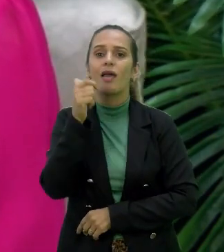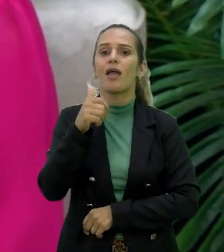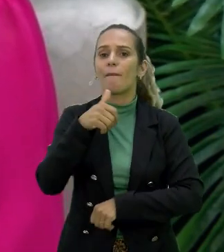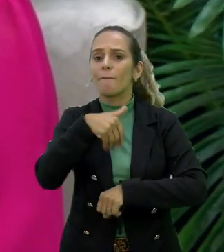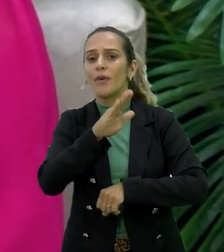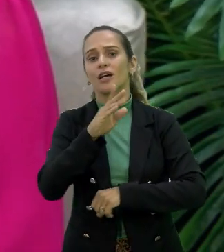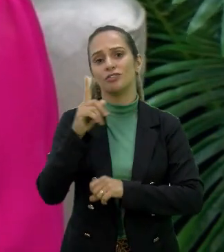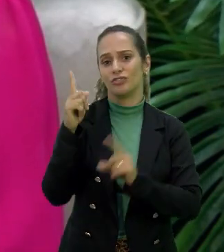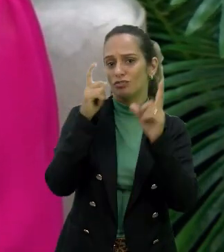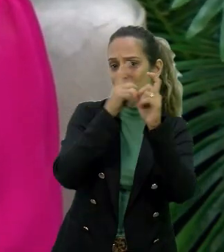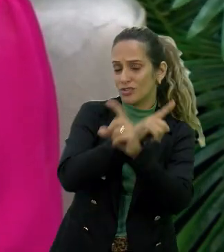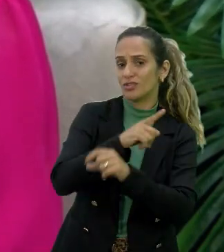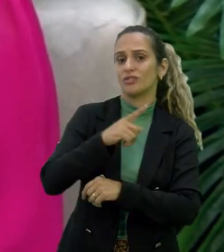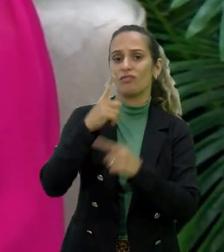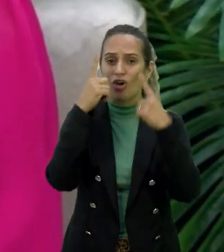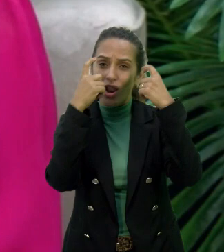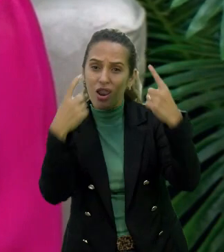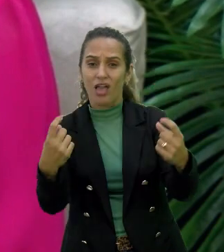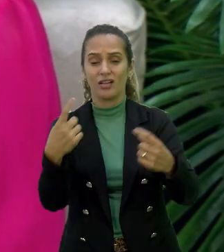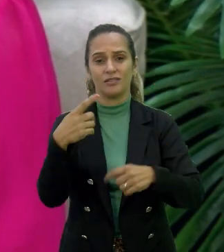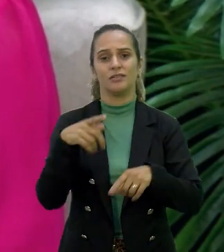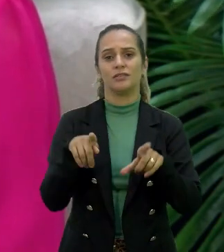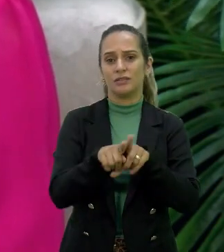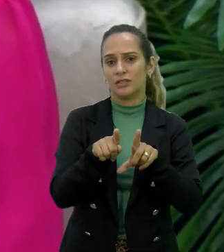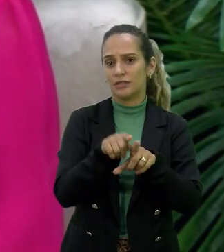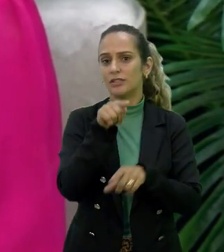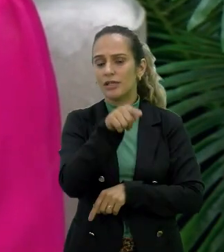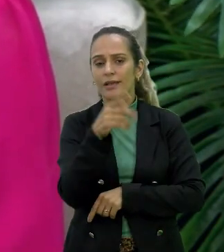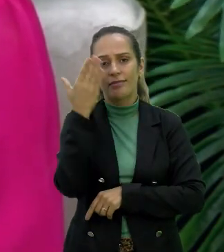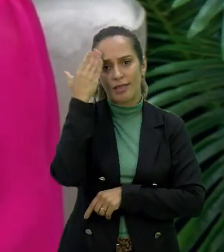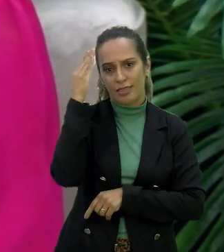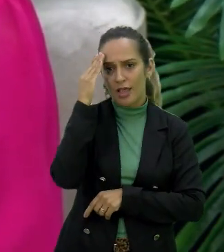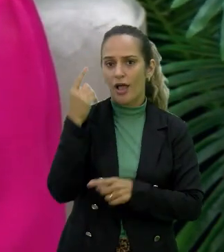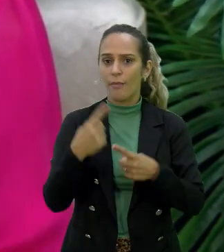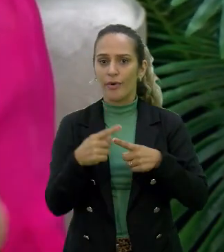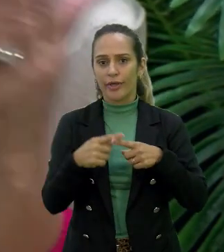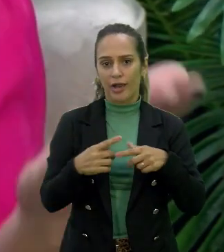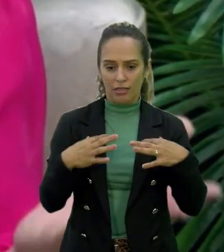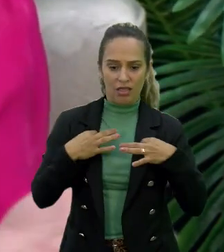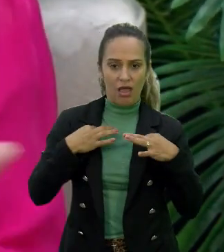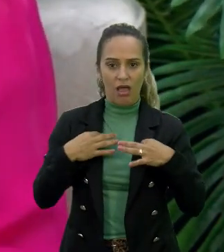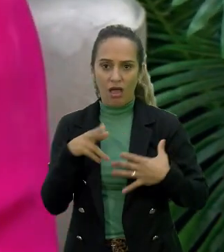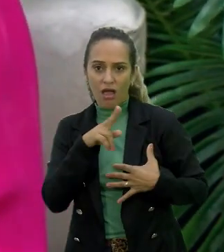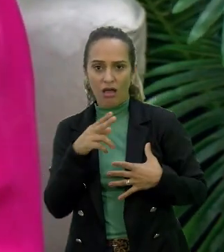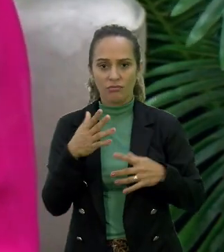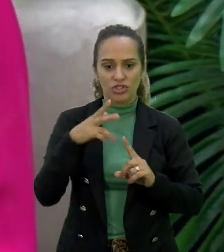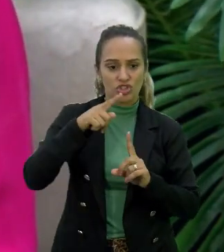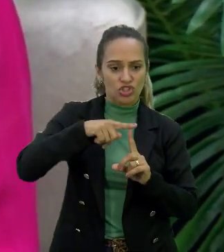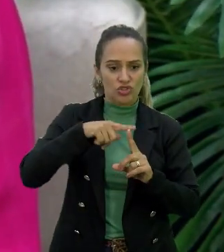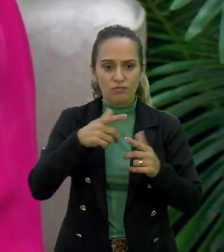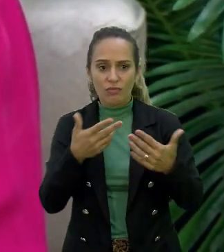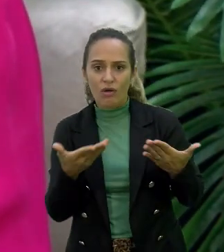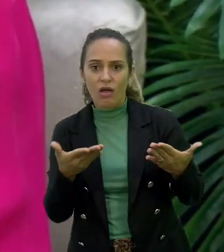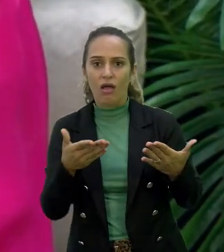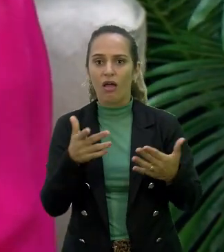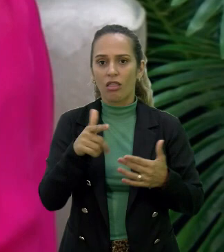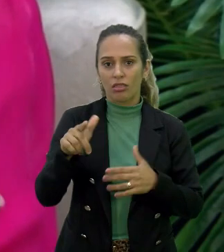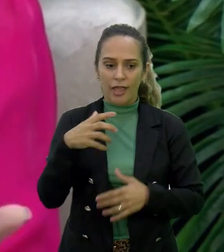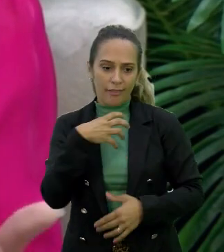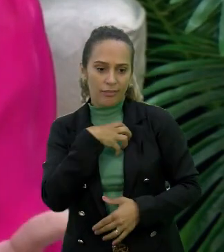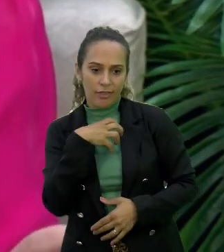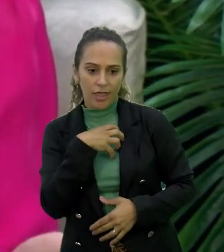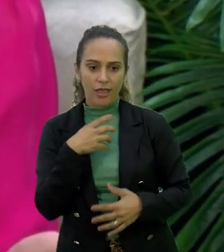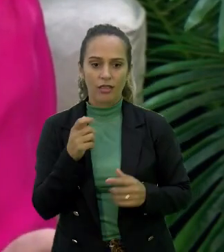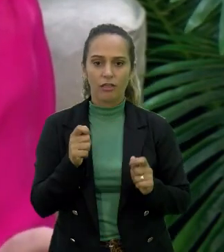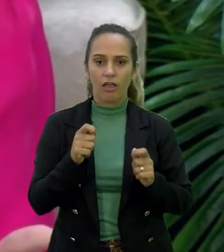algo a mais que a violência que é entender que a pessoa vê que uma mulher porque ela tá vestindo assim ou de qualquer outra forma alguém